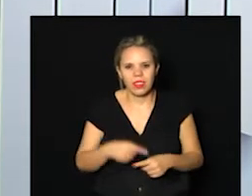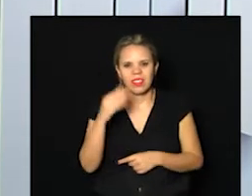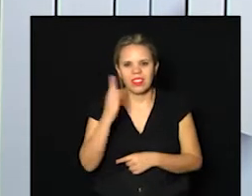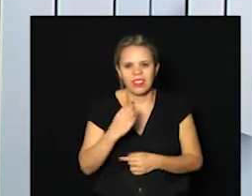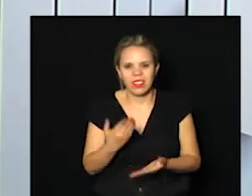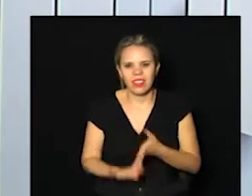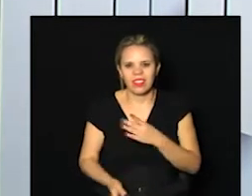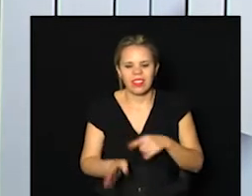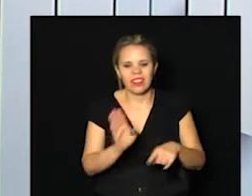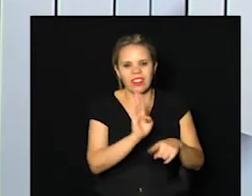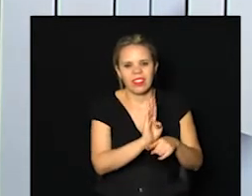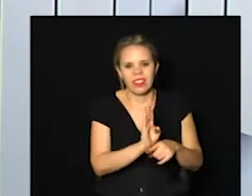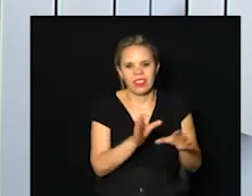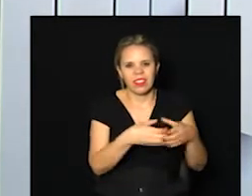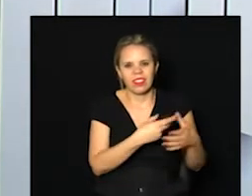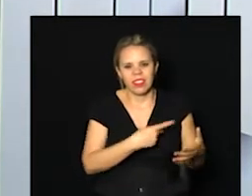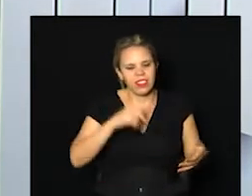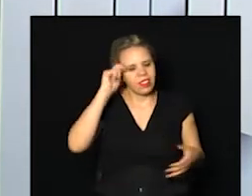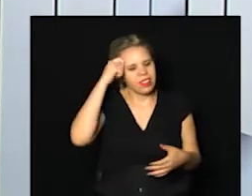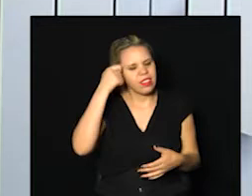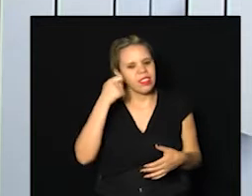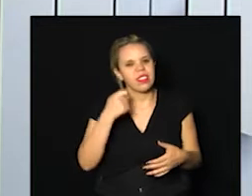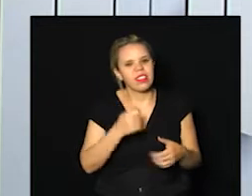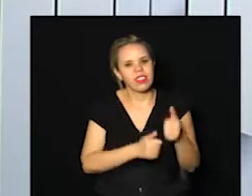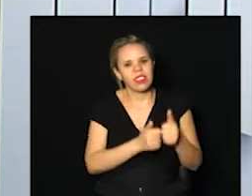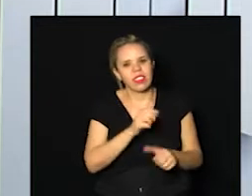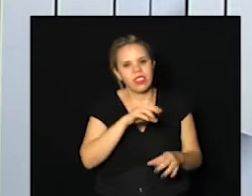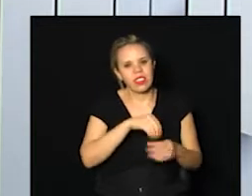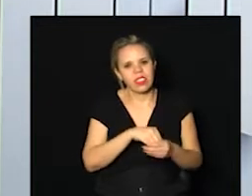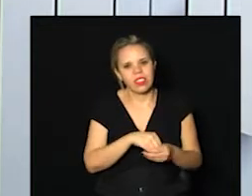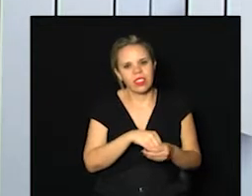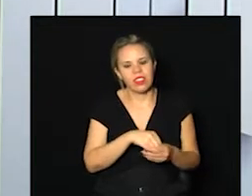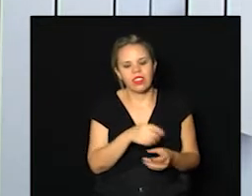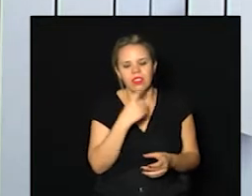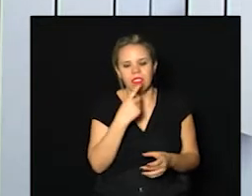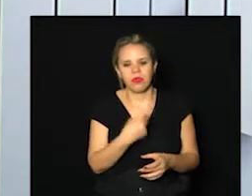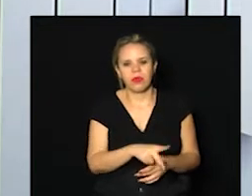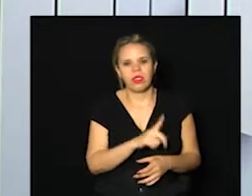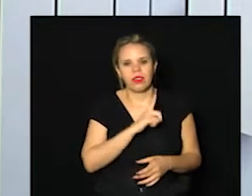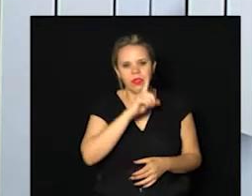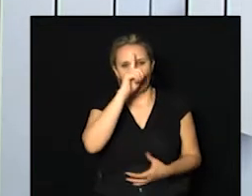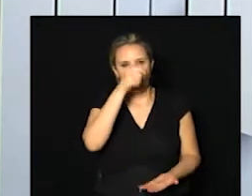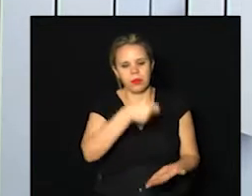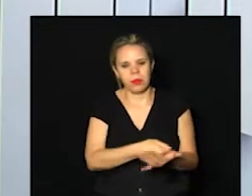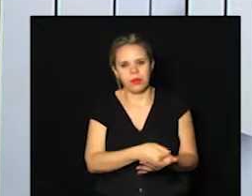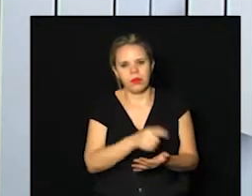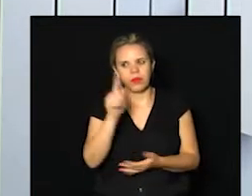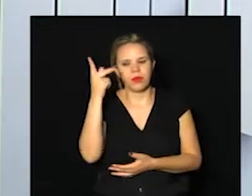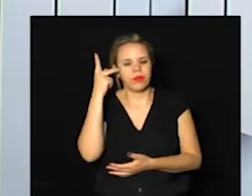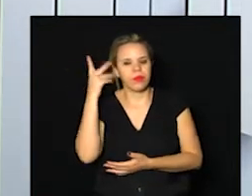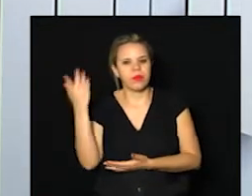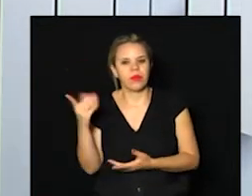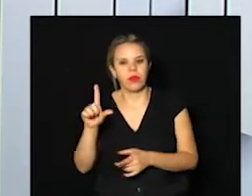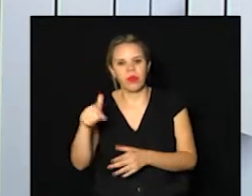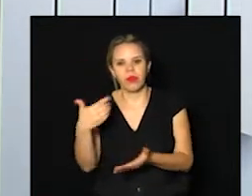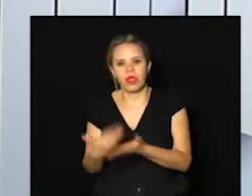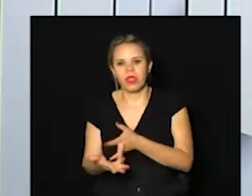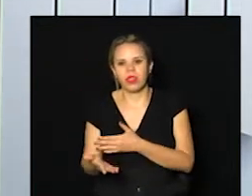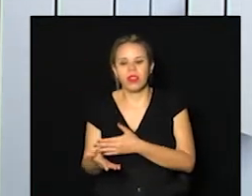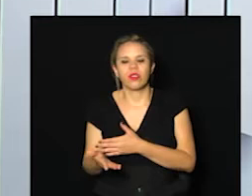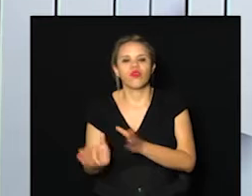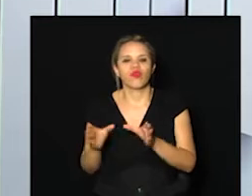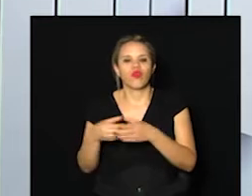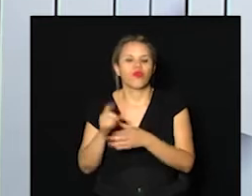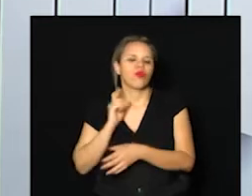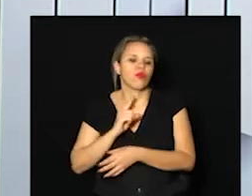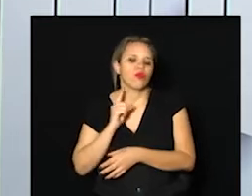A Ponte Preta jogando em casa, entre aspas, né, era mandante, mas teve que atuar no Canindé lá em São Paulo e perdeu para a equipe do América